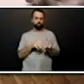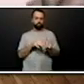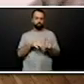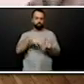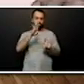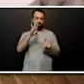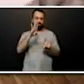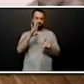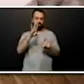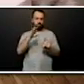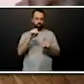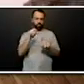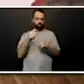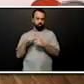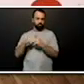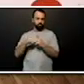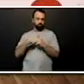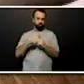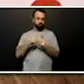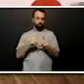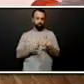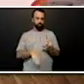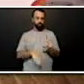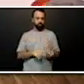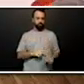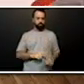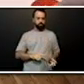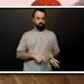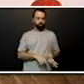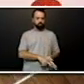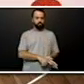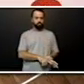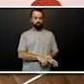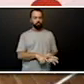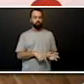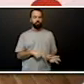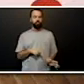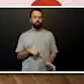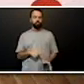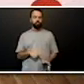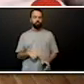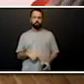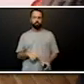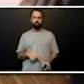temperaturas positivas, negativas.